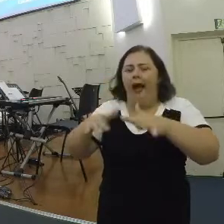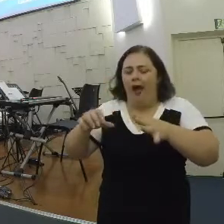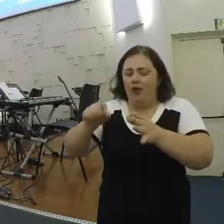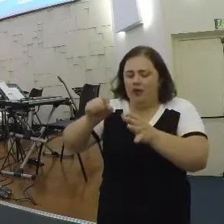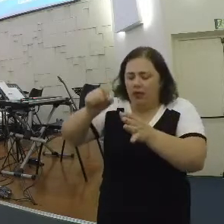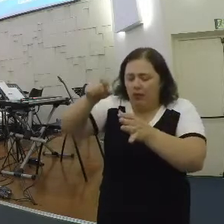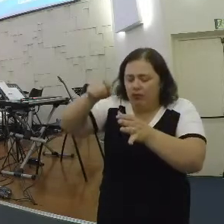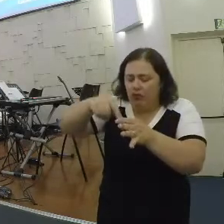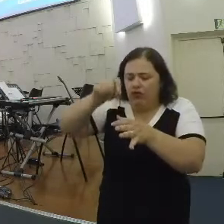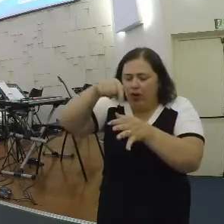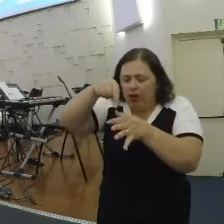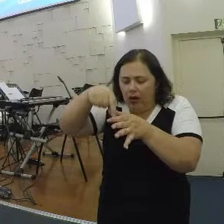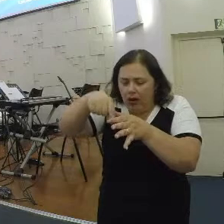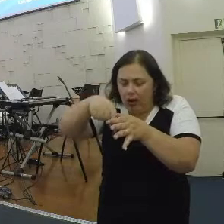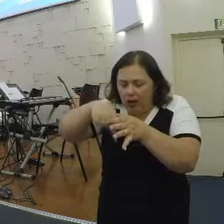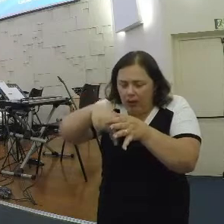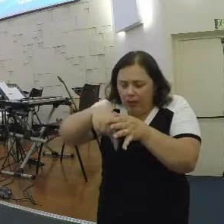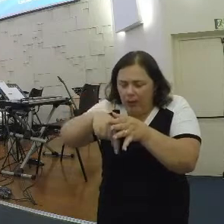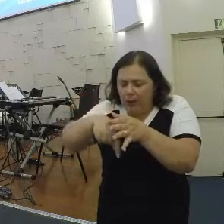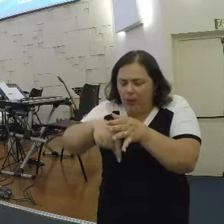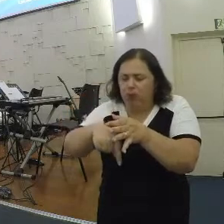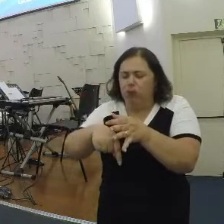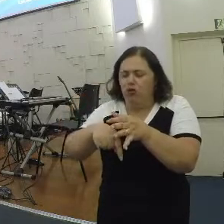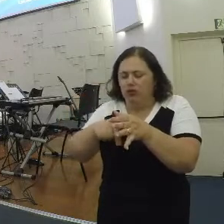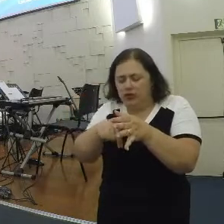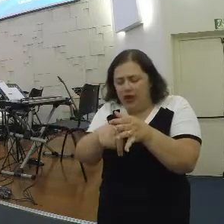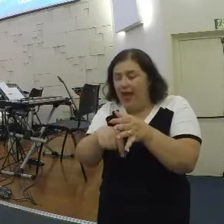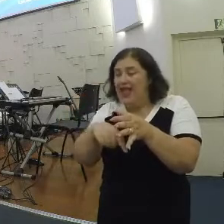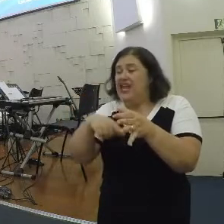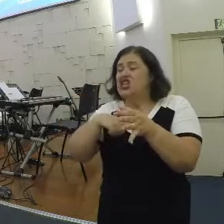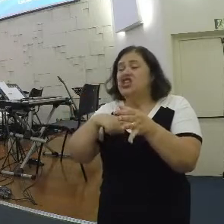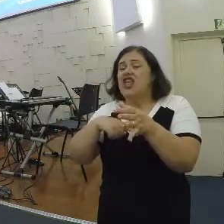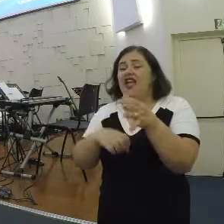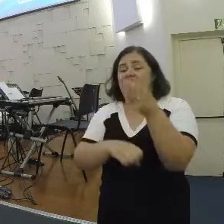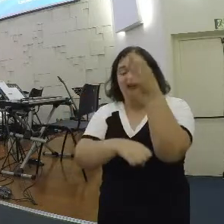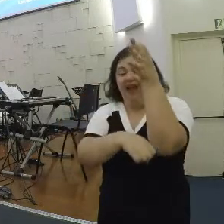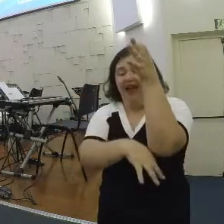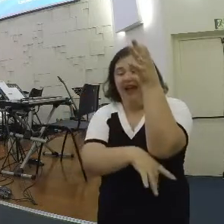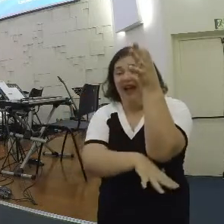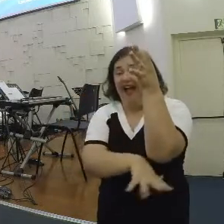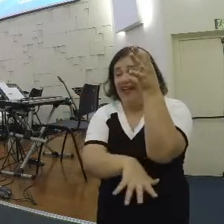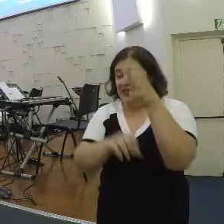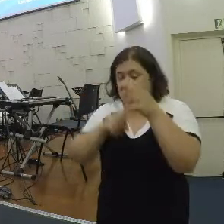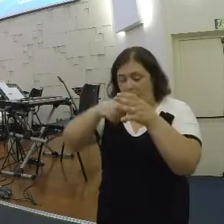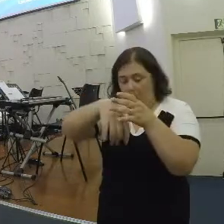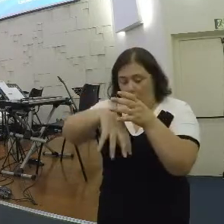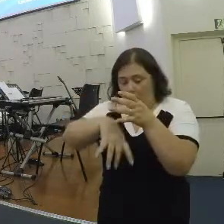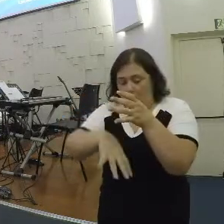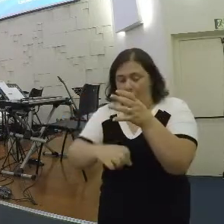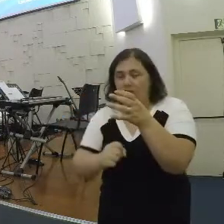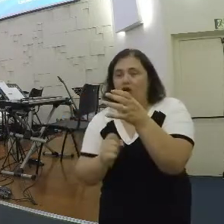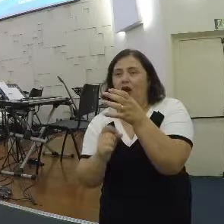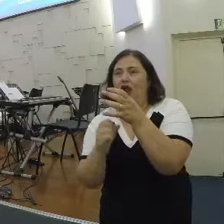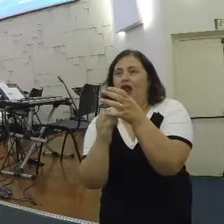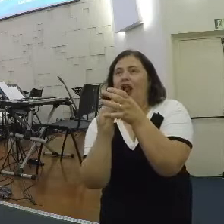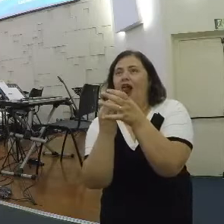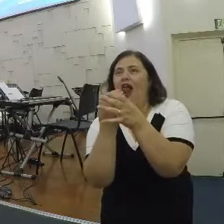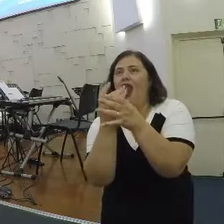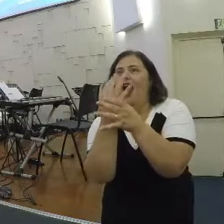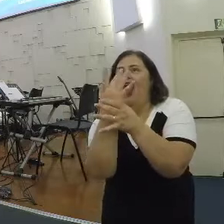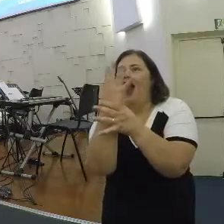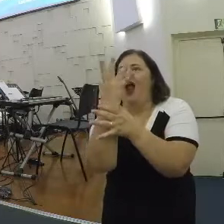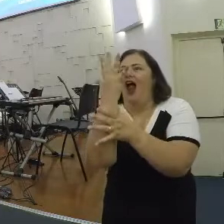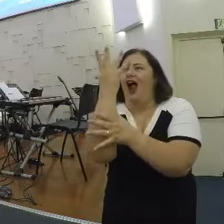pedregulhos, com boa umidade, terra fértil, cresceu e produziu a 100 por 1,